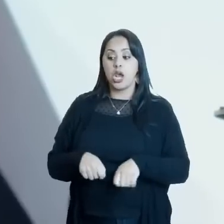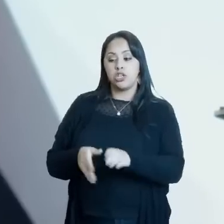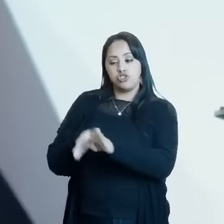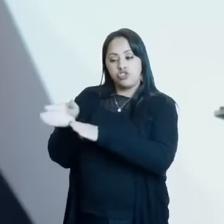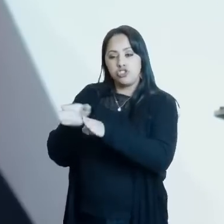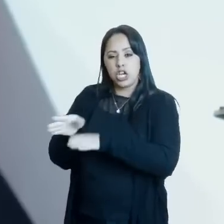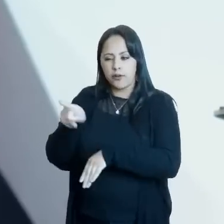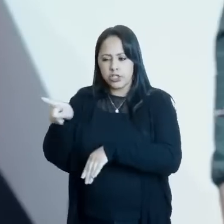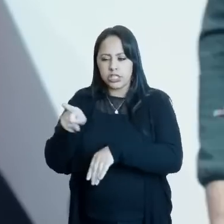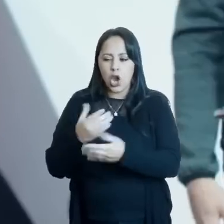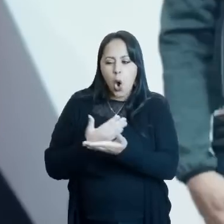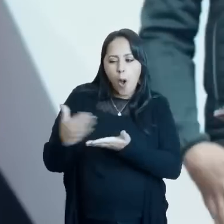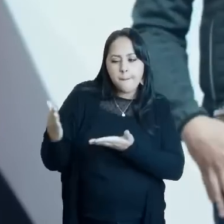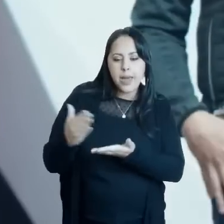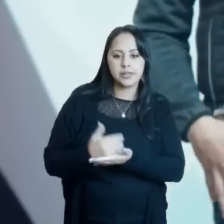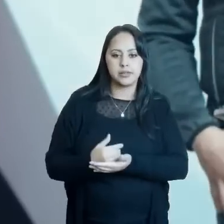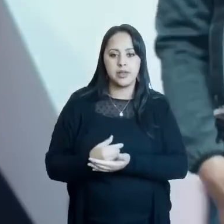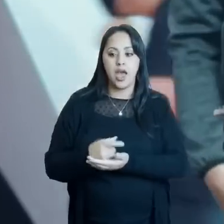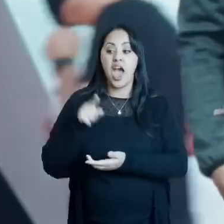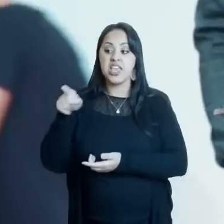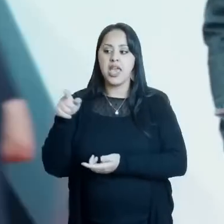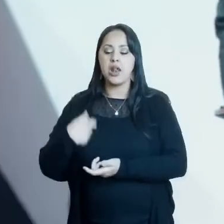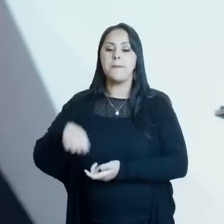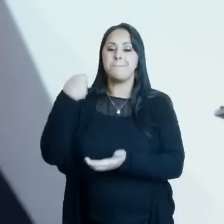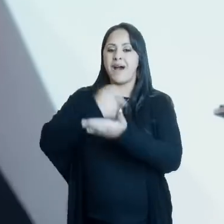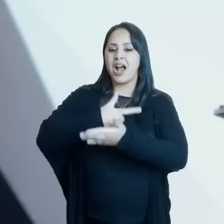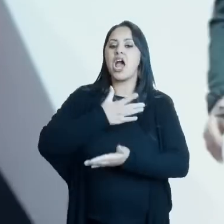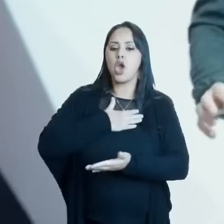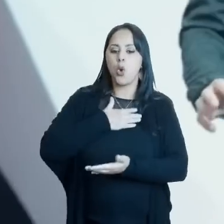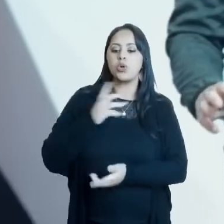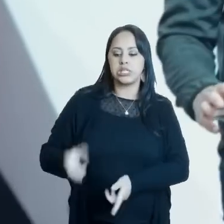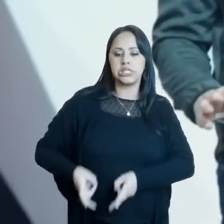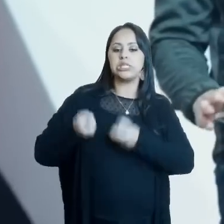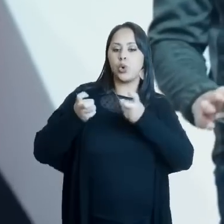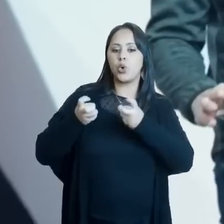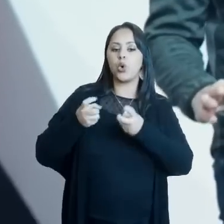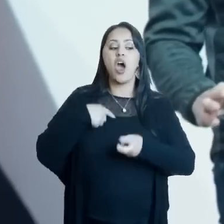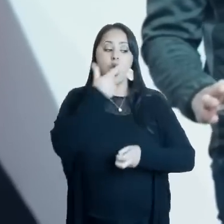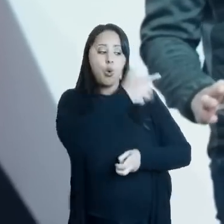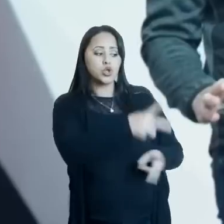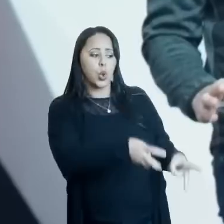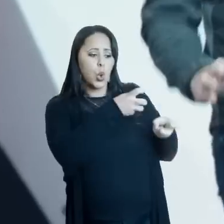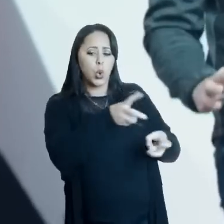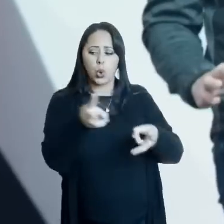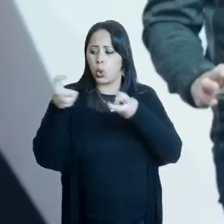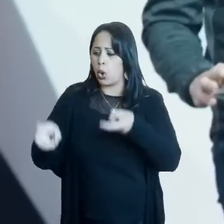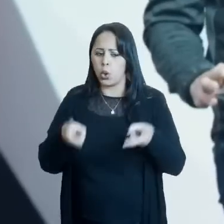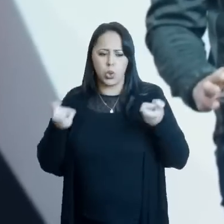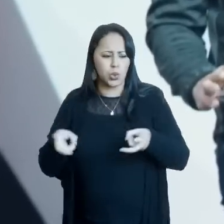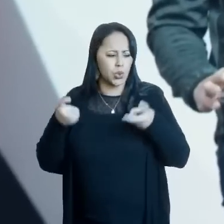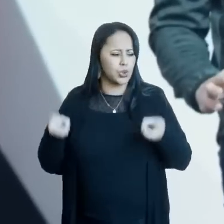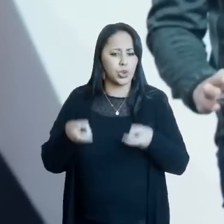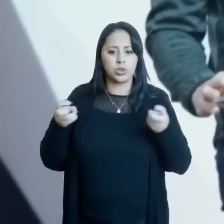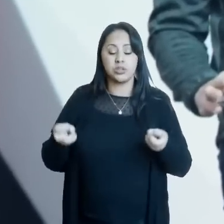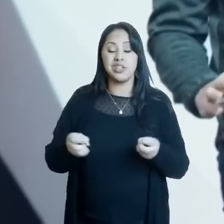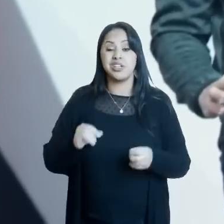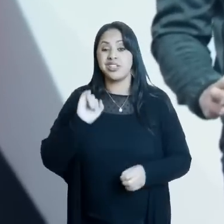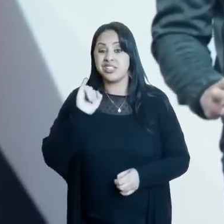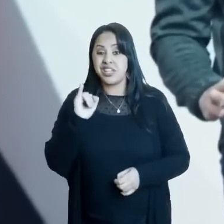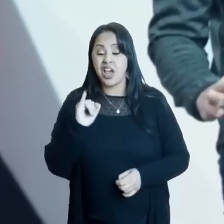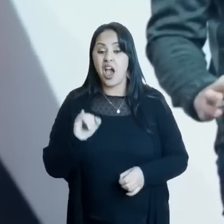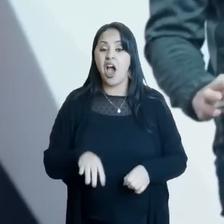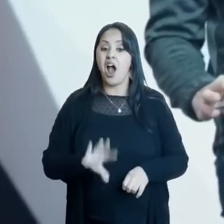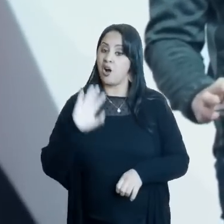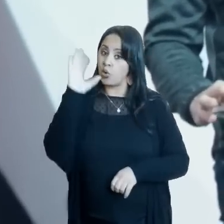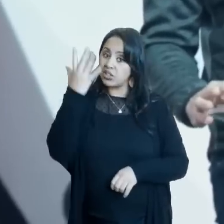Pedro indica para outra pessoa, eu ganho do que o Pedro indicou para outra pessoa também. E aí aquela outra pessoa indicou para outra, eu ganho daquilo também. Se acontece isso,